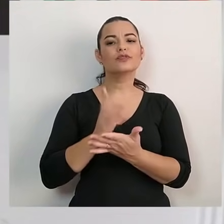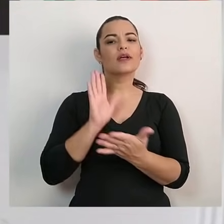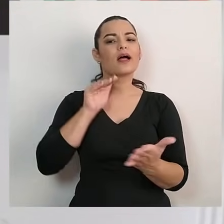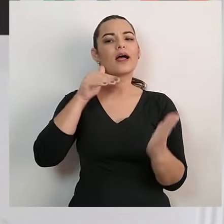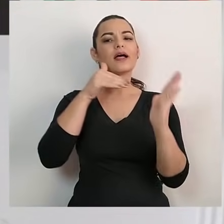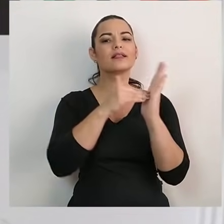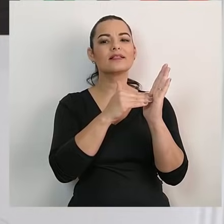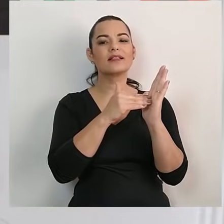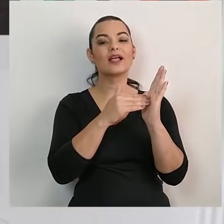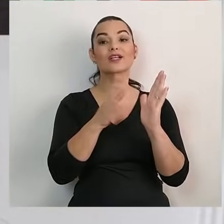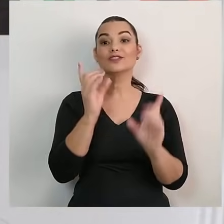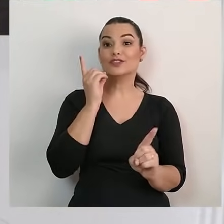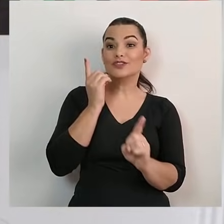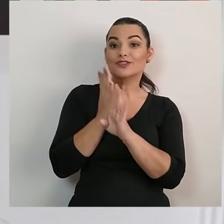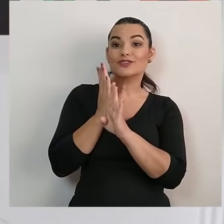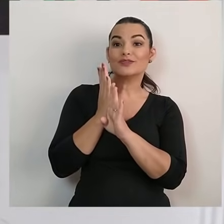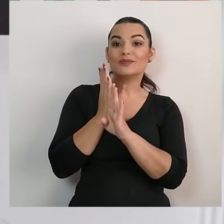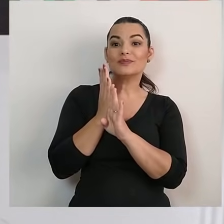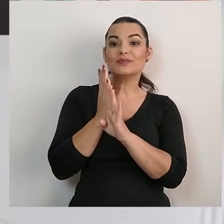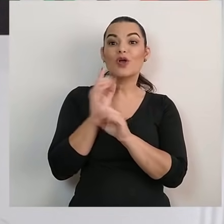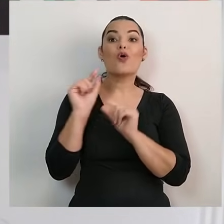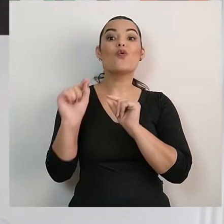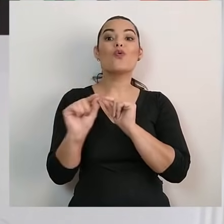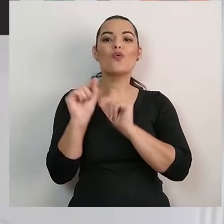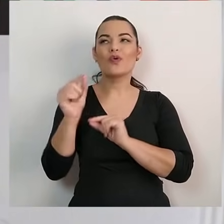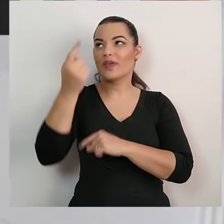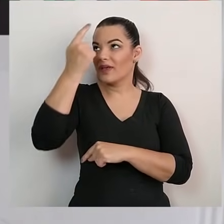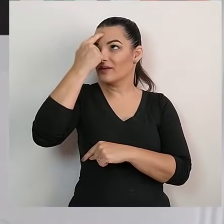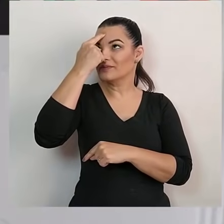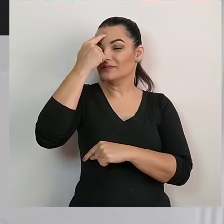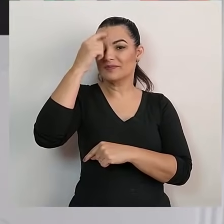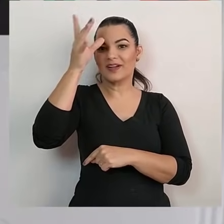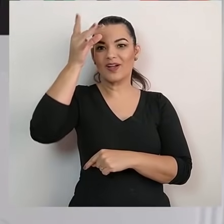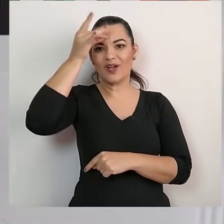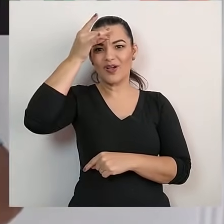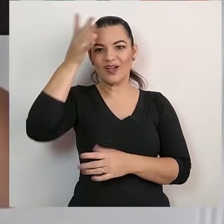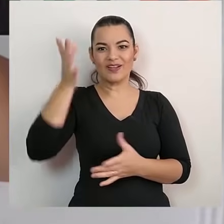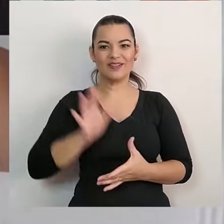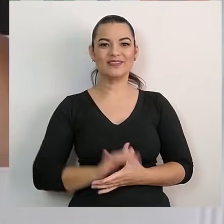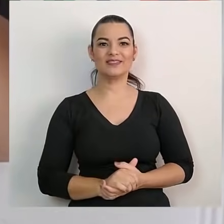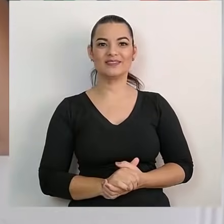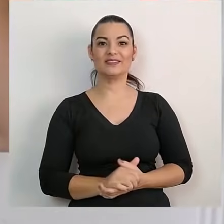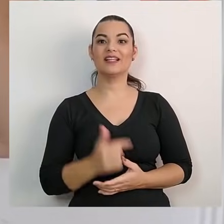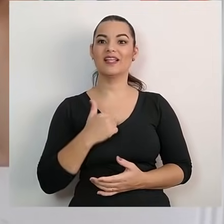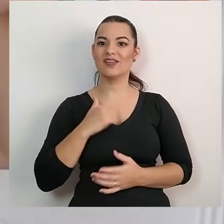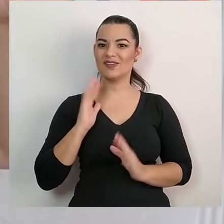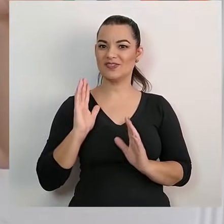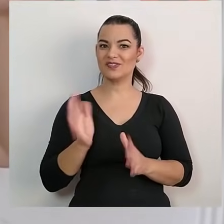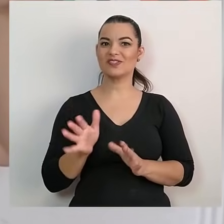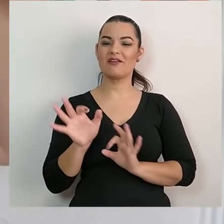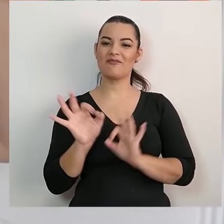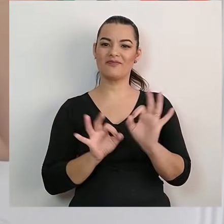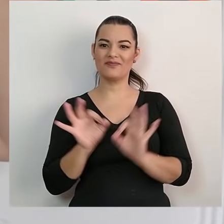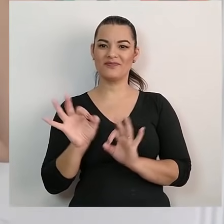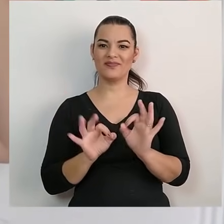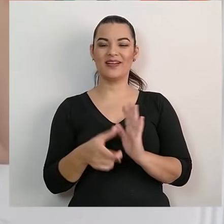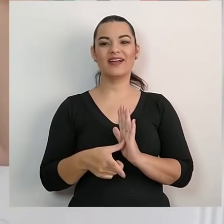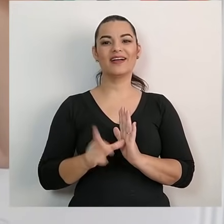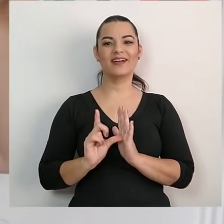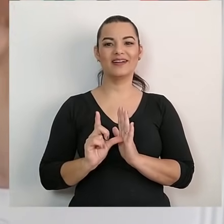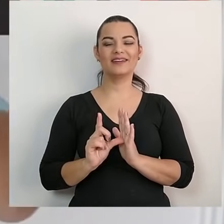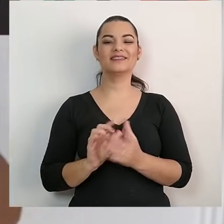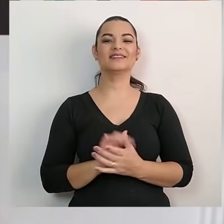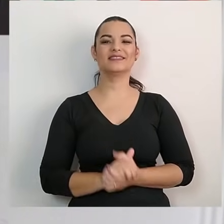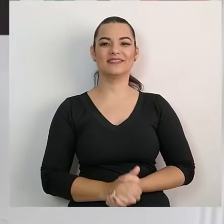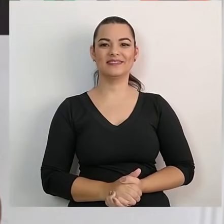Até descobrirmos qual é o objeto que está colado aqui na nossa testa. Ó, a Pro já tinha deixado preparado aqui com a